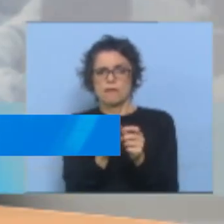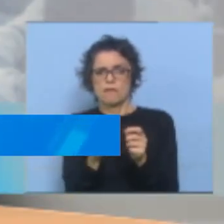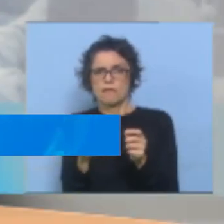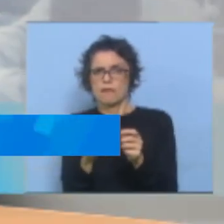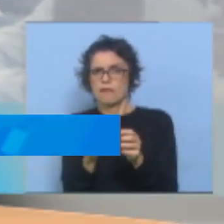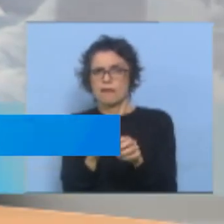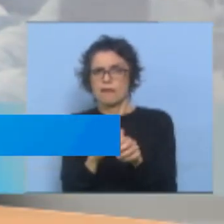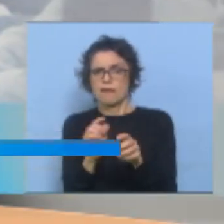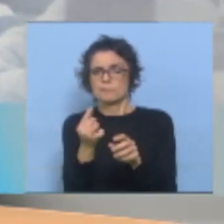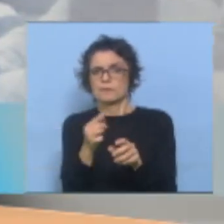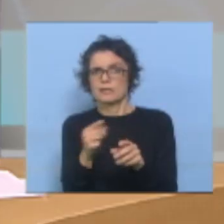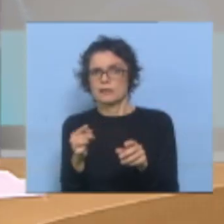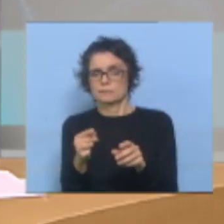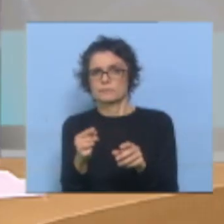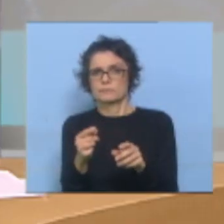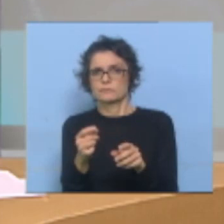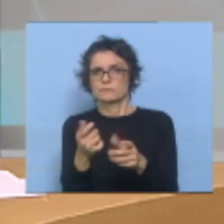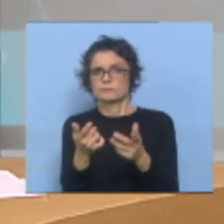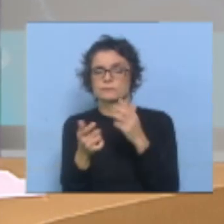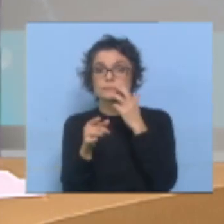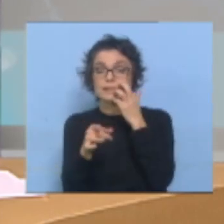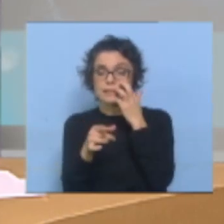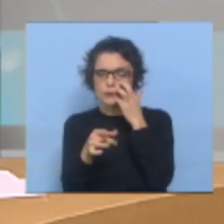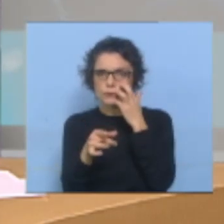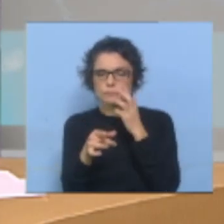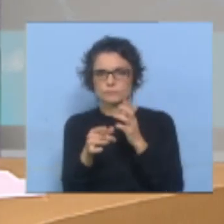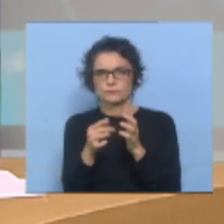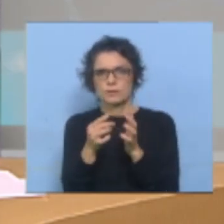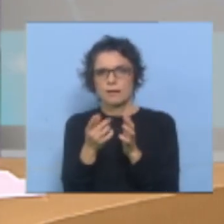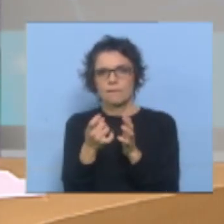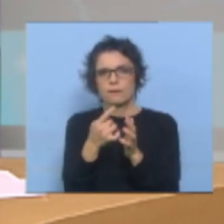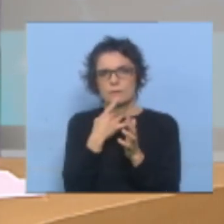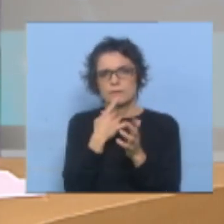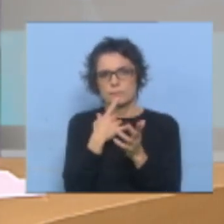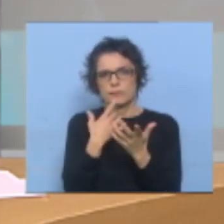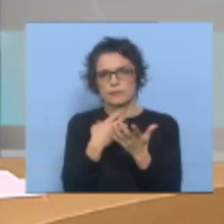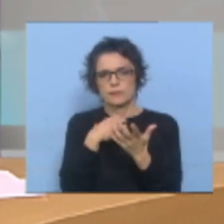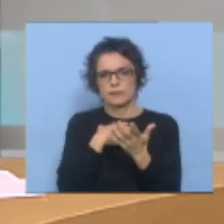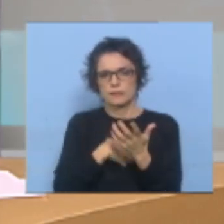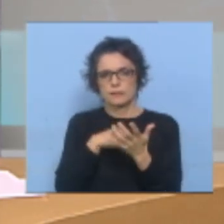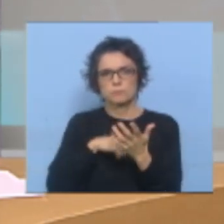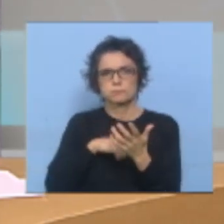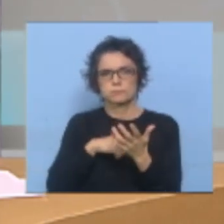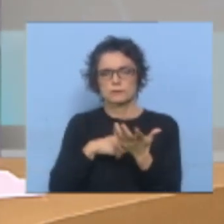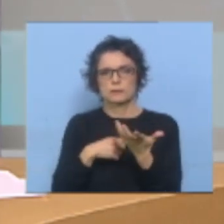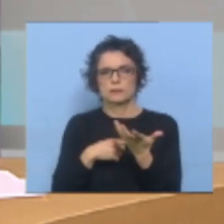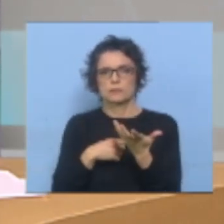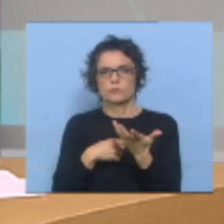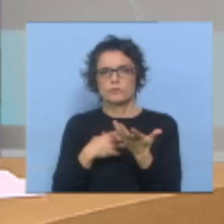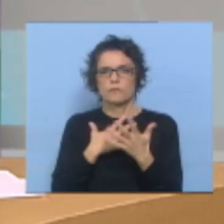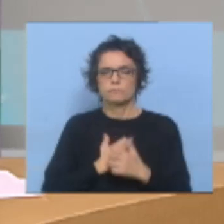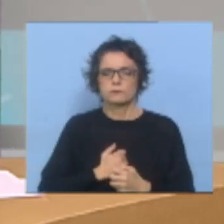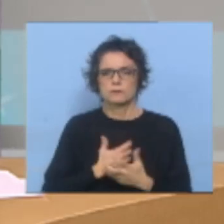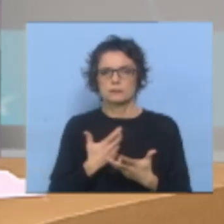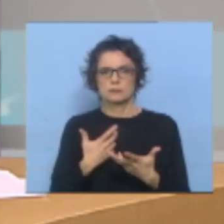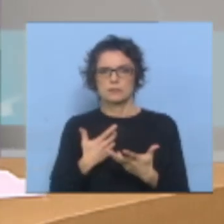falta de compreensão daquilo que é a frustração, daquilo que é o ser derrotado e ser